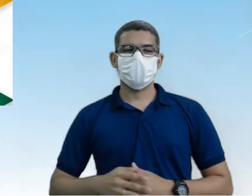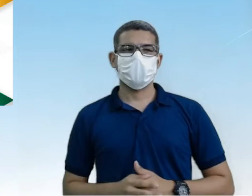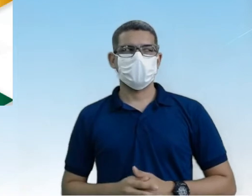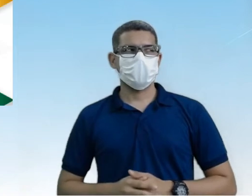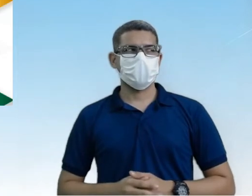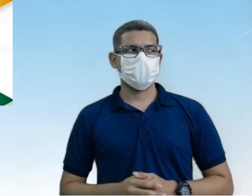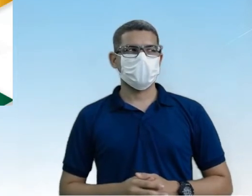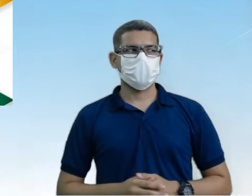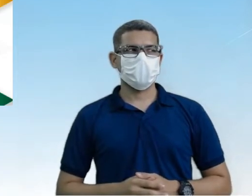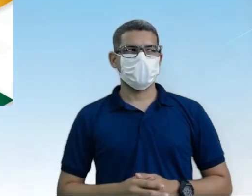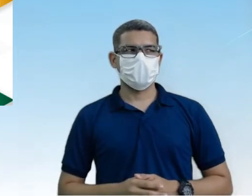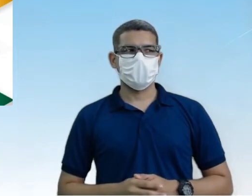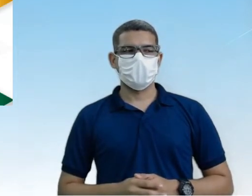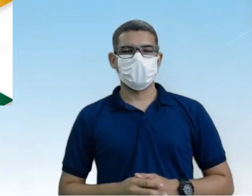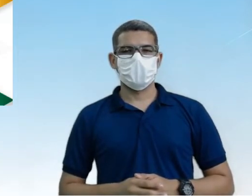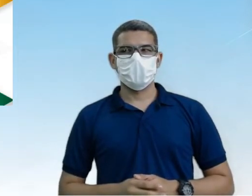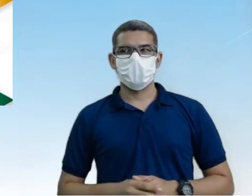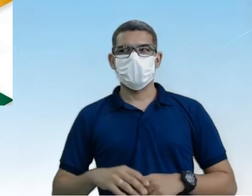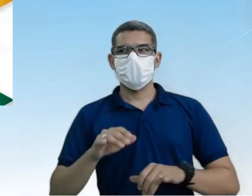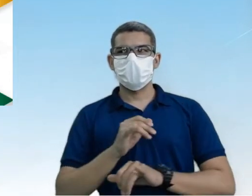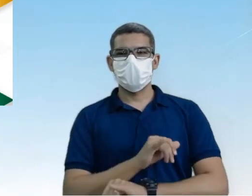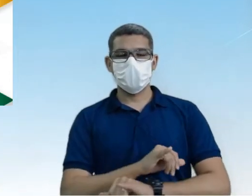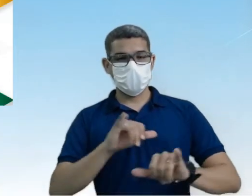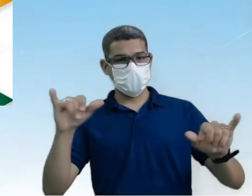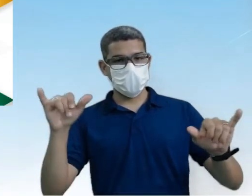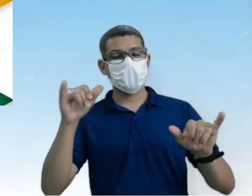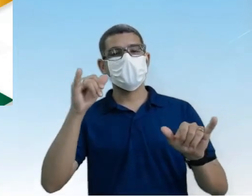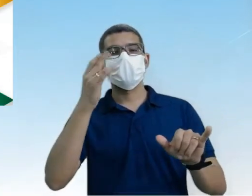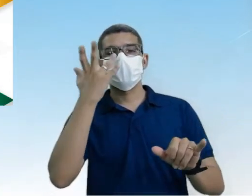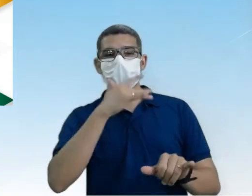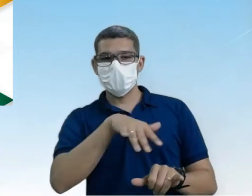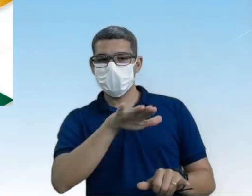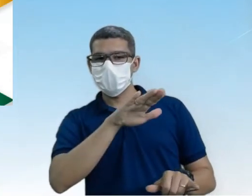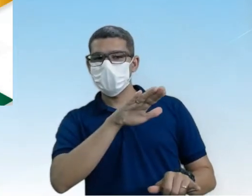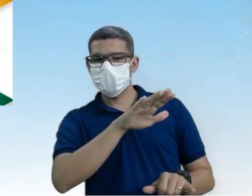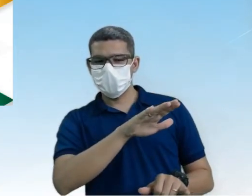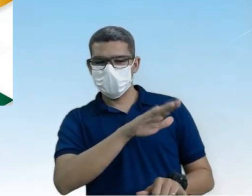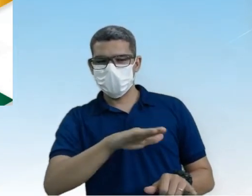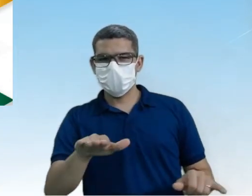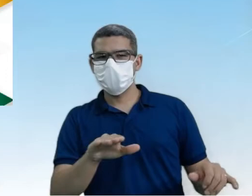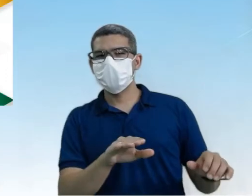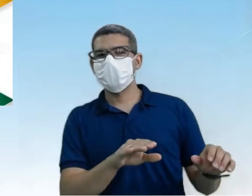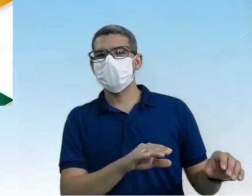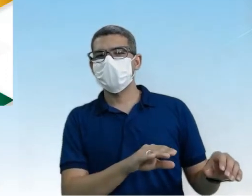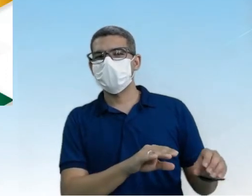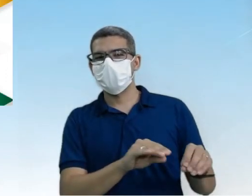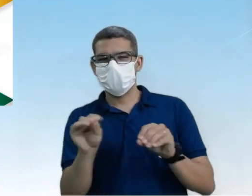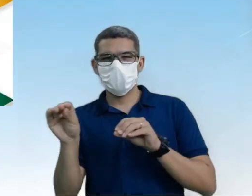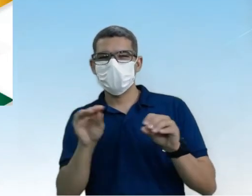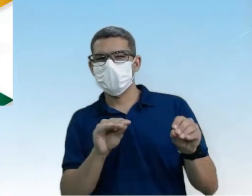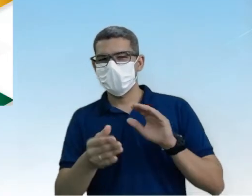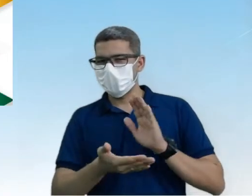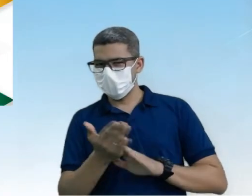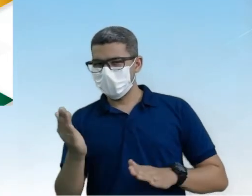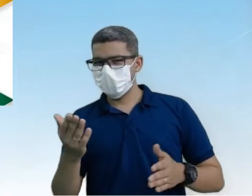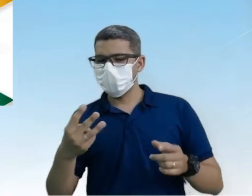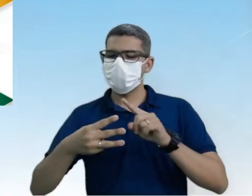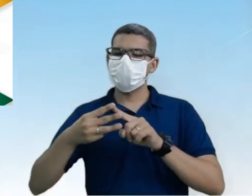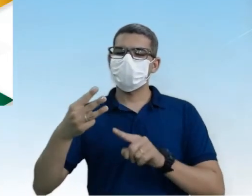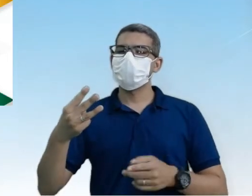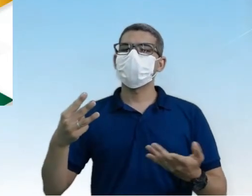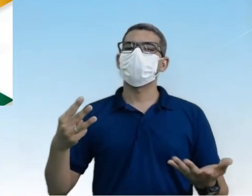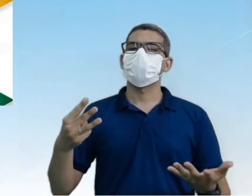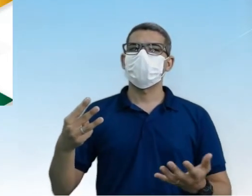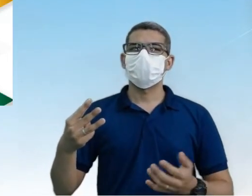children. Os anúncios são para crianças refugiadas. 1, 2, 3. Vamos